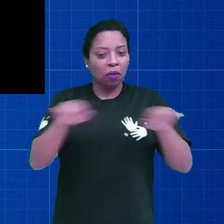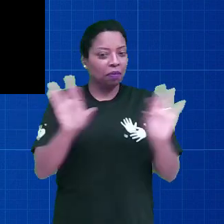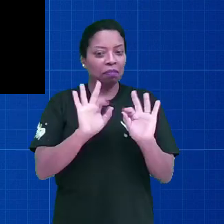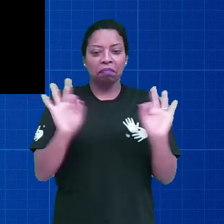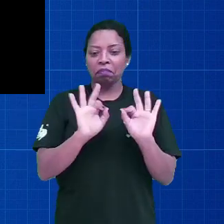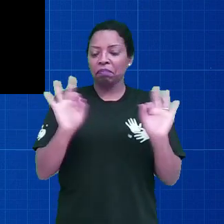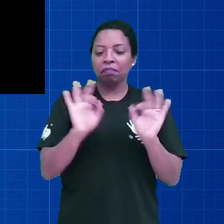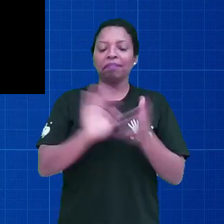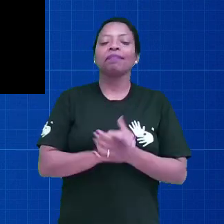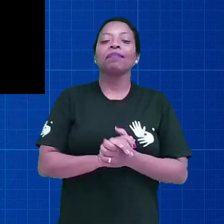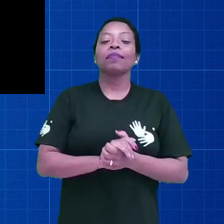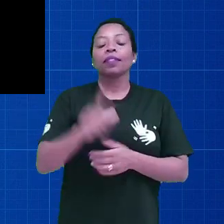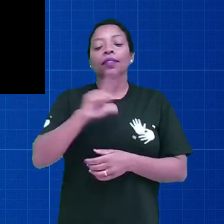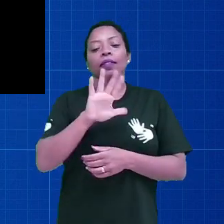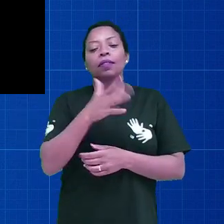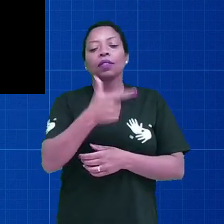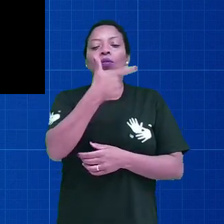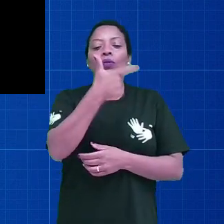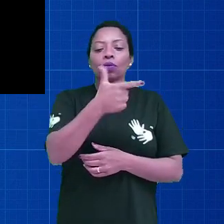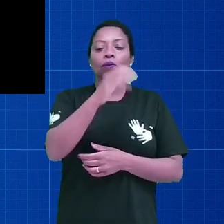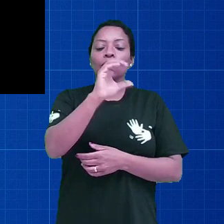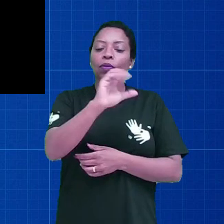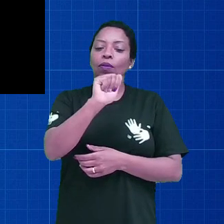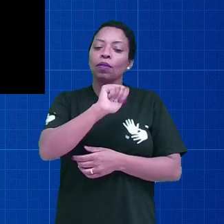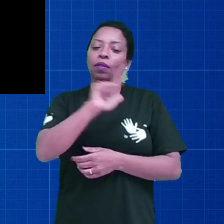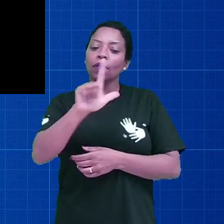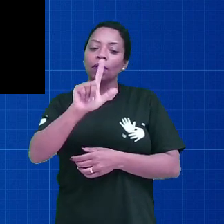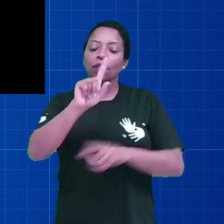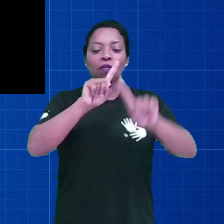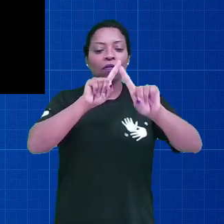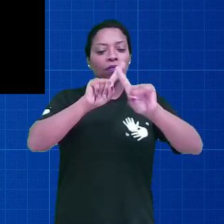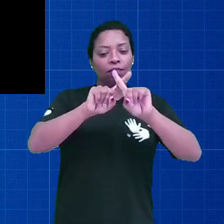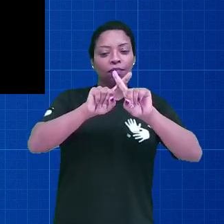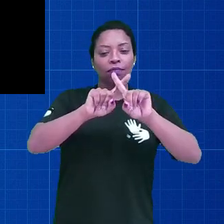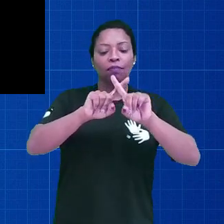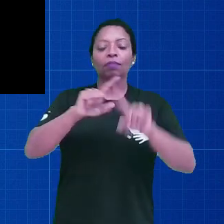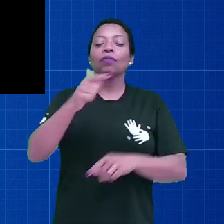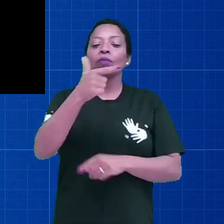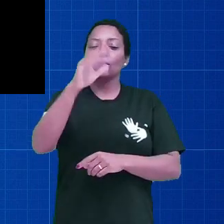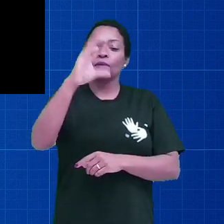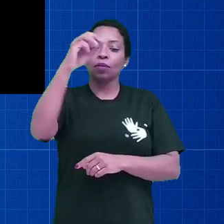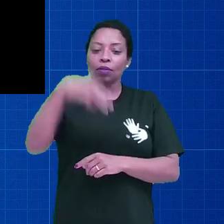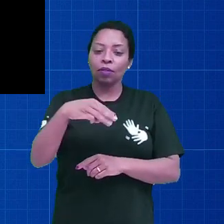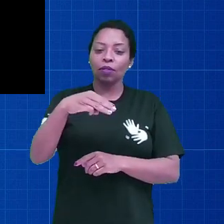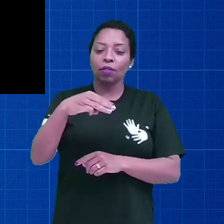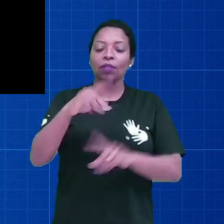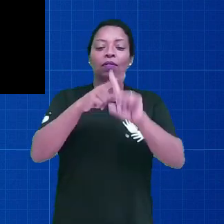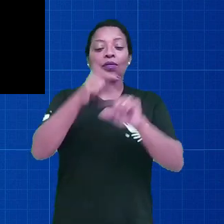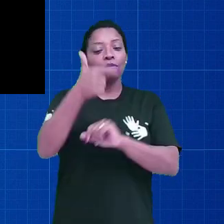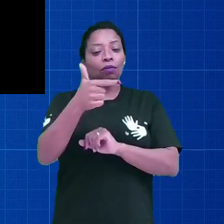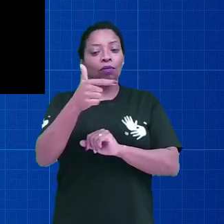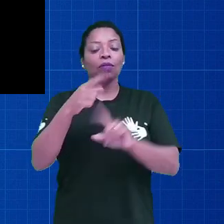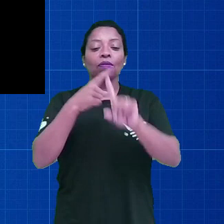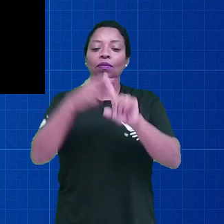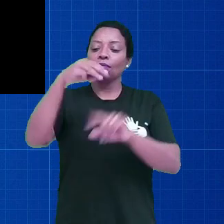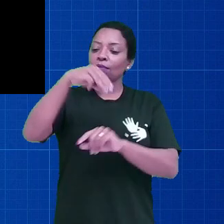que corresponde a 2 calorias vezes centímetro a menos 2, vezes minuto a menos 1, que é a